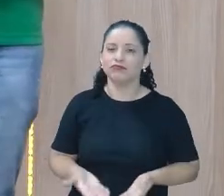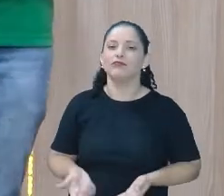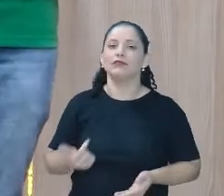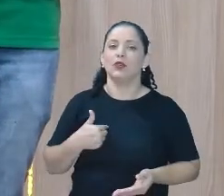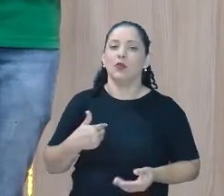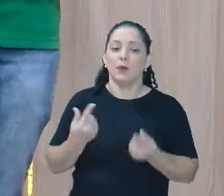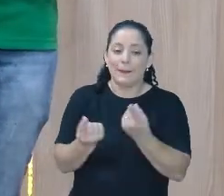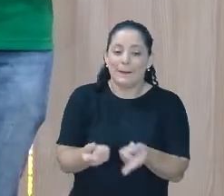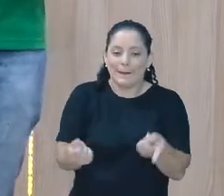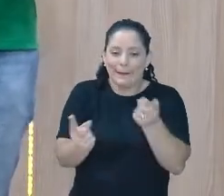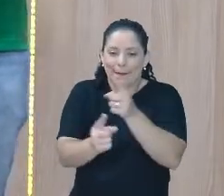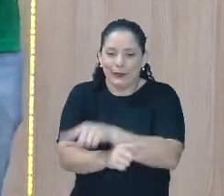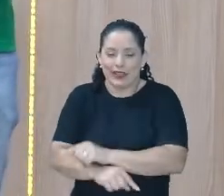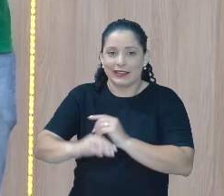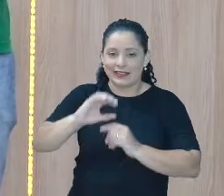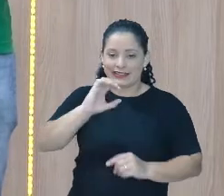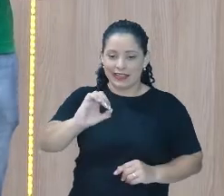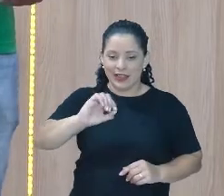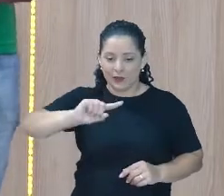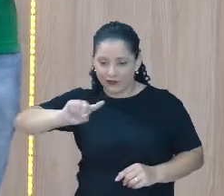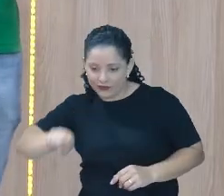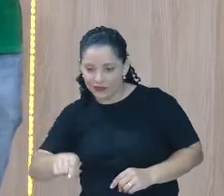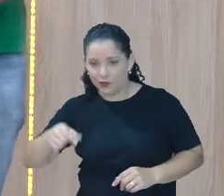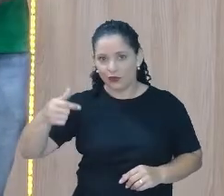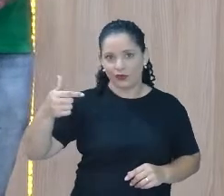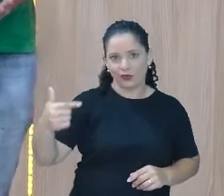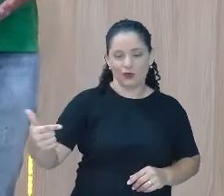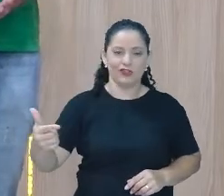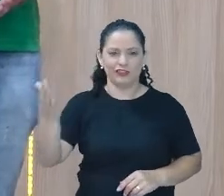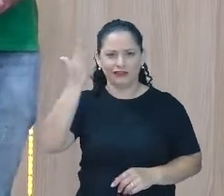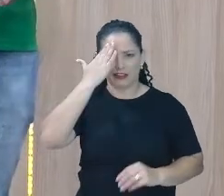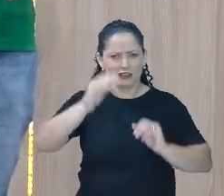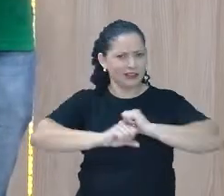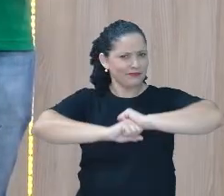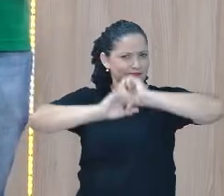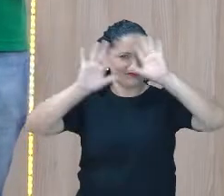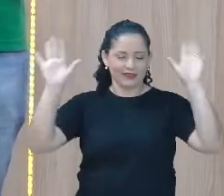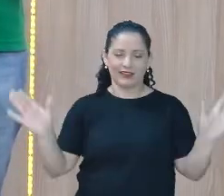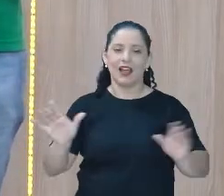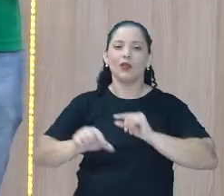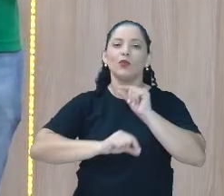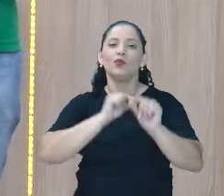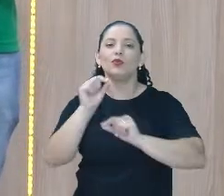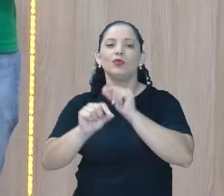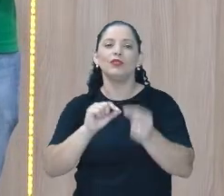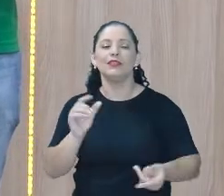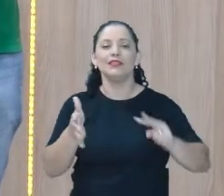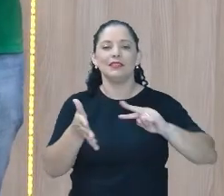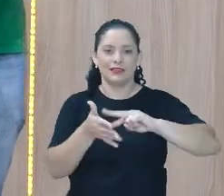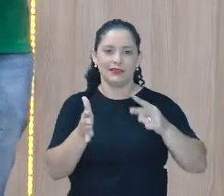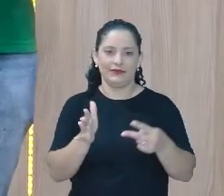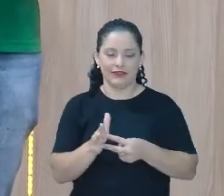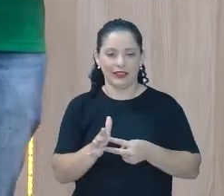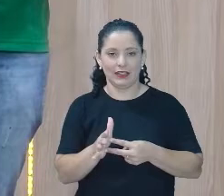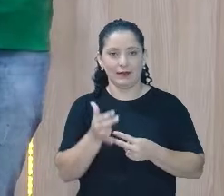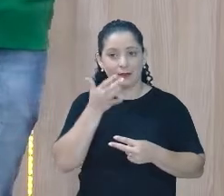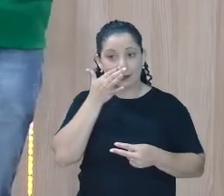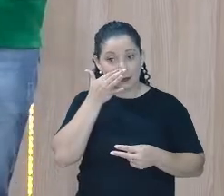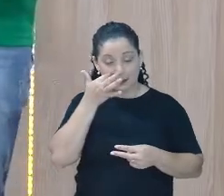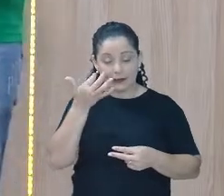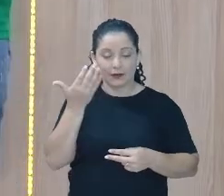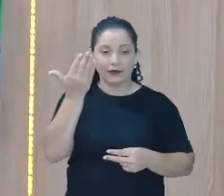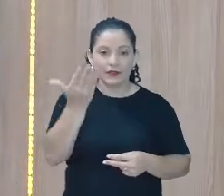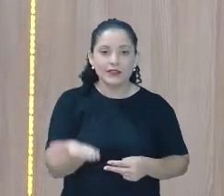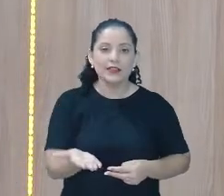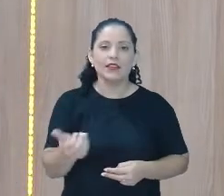0,2, transformo ele em um número decimal, eu tenho um entendimento melhor do que significa esse número aí 1/5. Então,